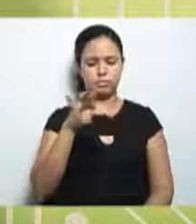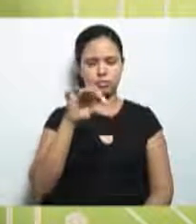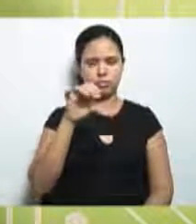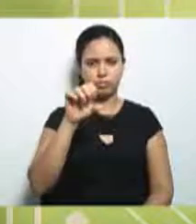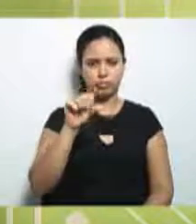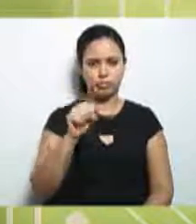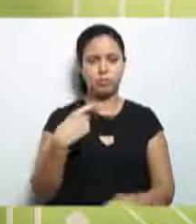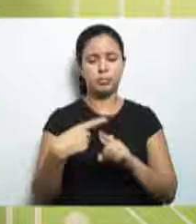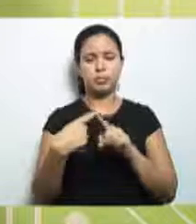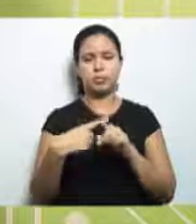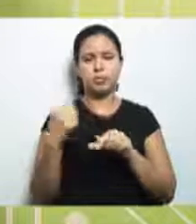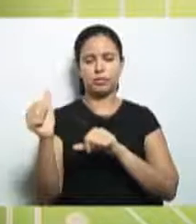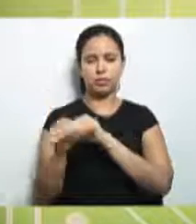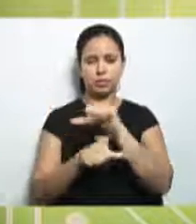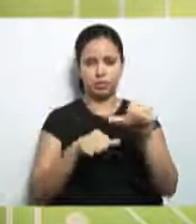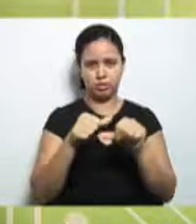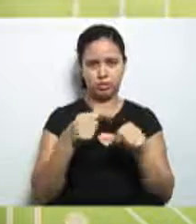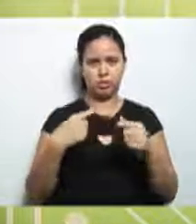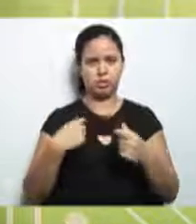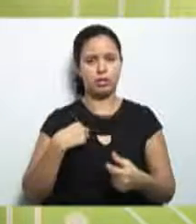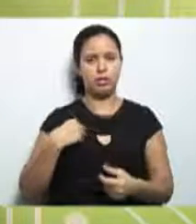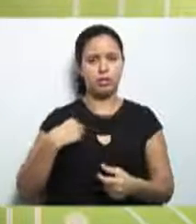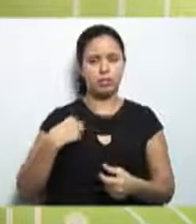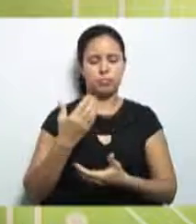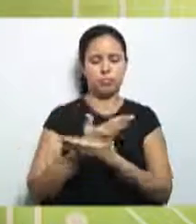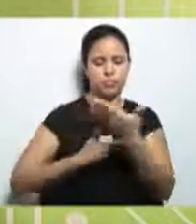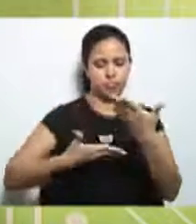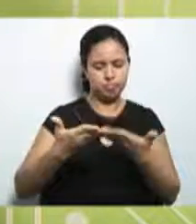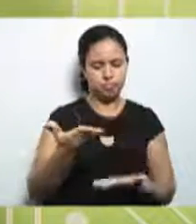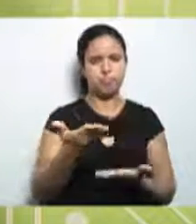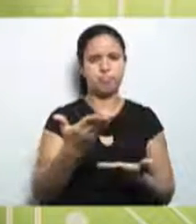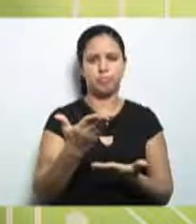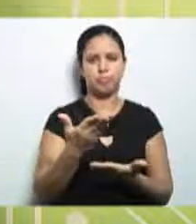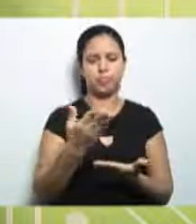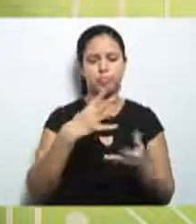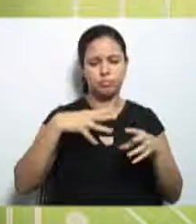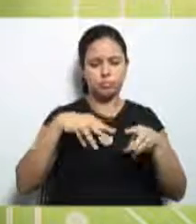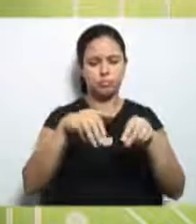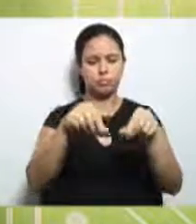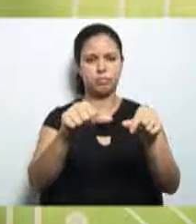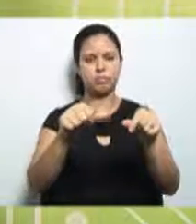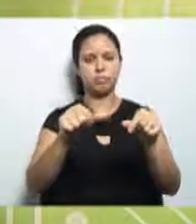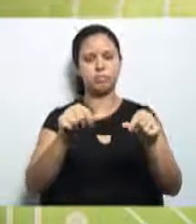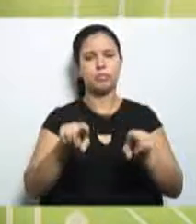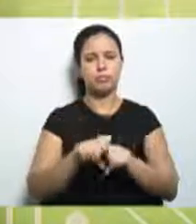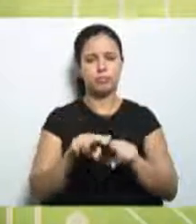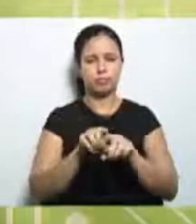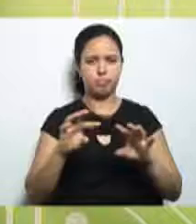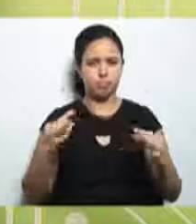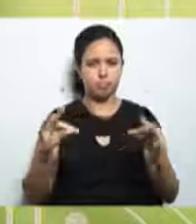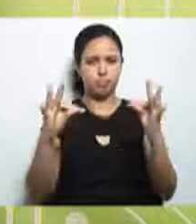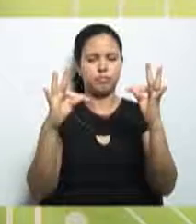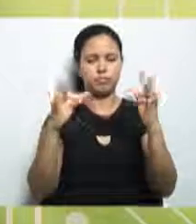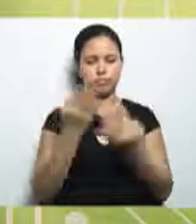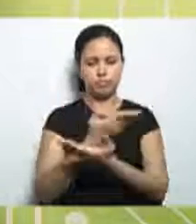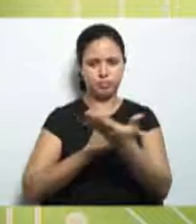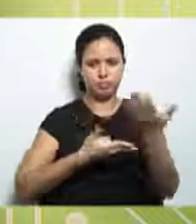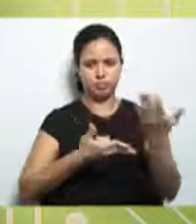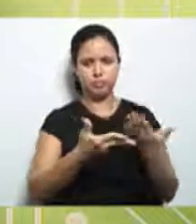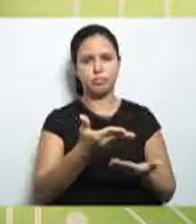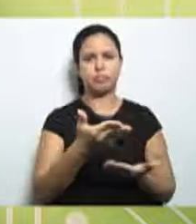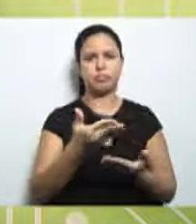a roupa pelo sapato, pelo grão, né? Pelos bens tecnológicos. Então, a gente faz esse